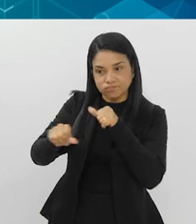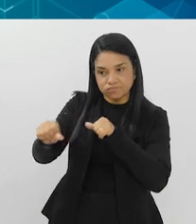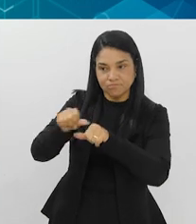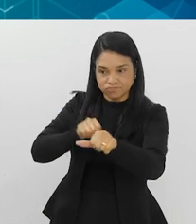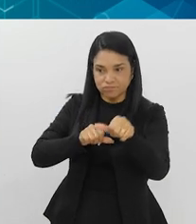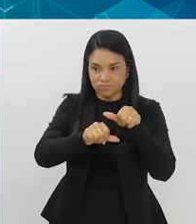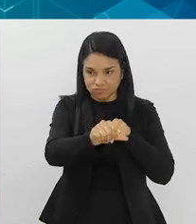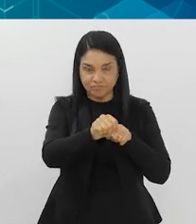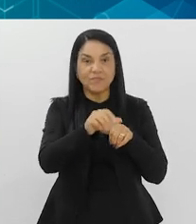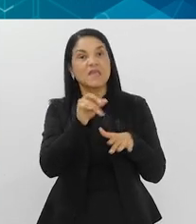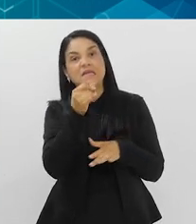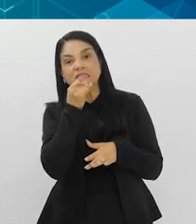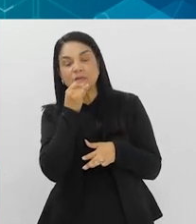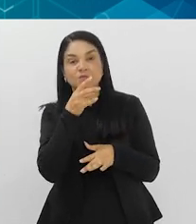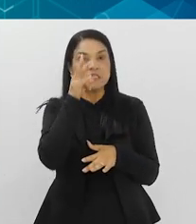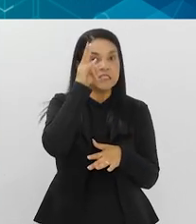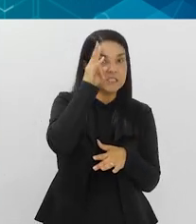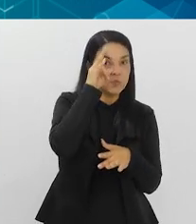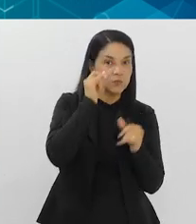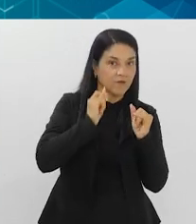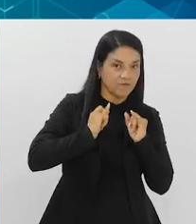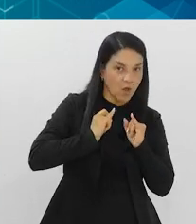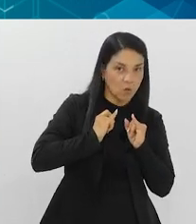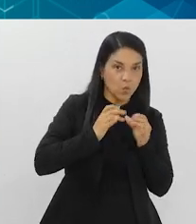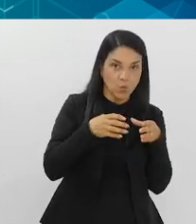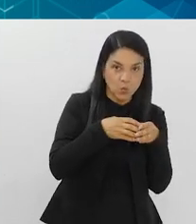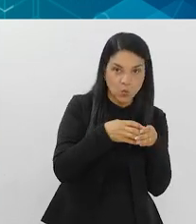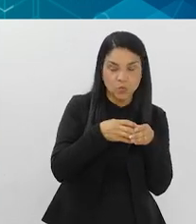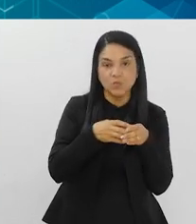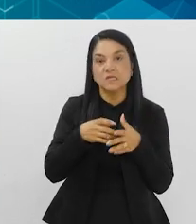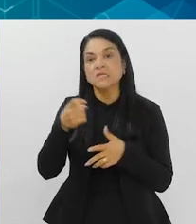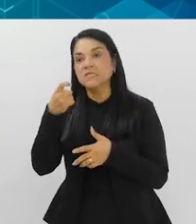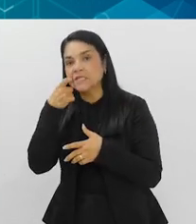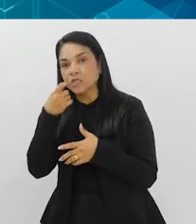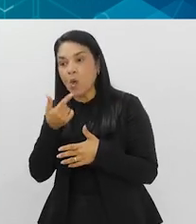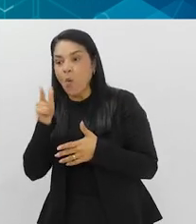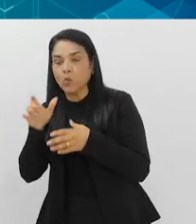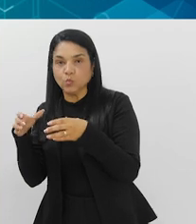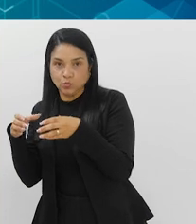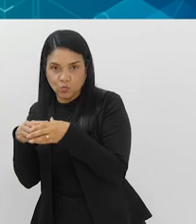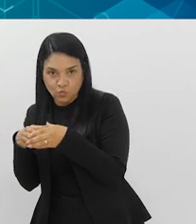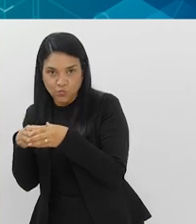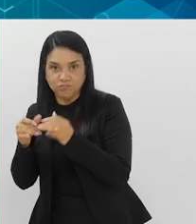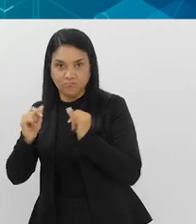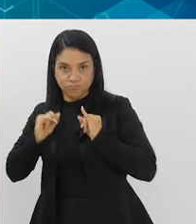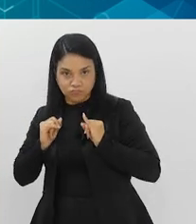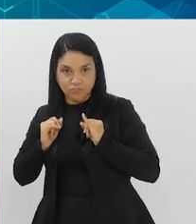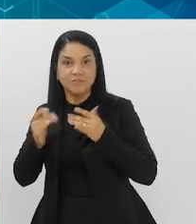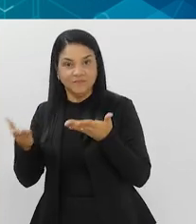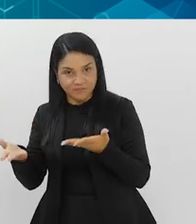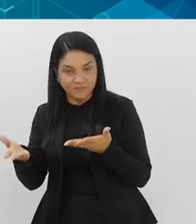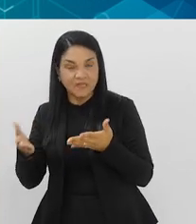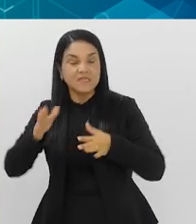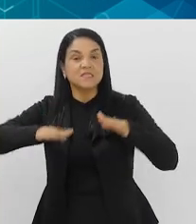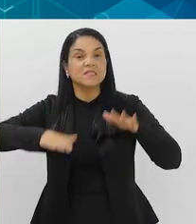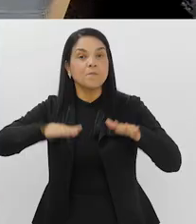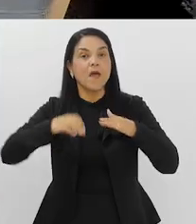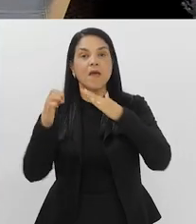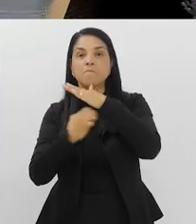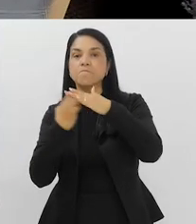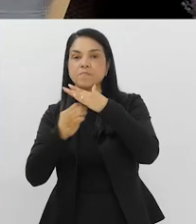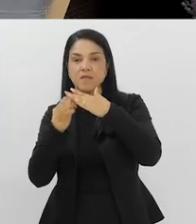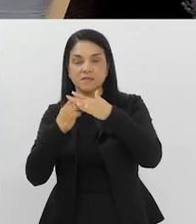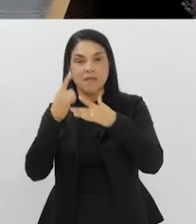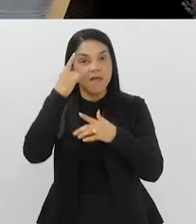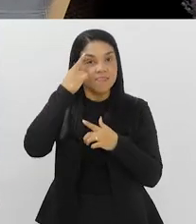dia. Então, metade folga na sexta, outra metade folga na segunda, todo mundo folga na sexta, a gente fecha essa unidade, por exemplo, na sexta-feira. Depende